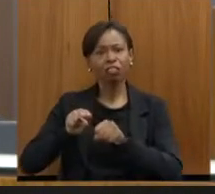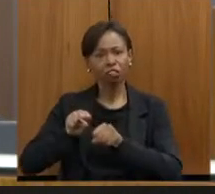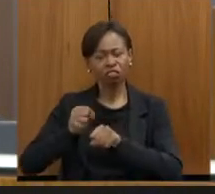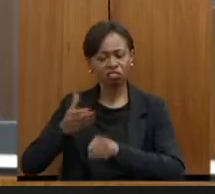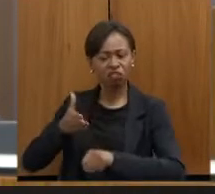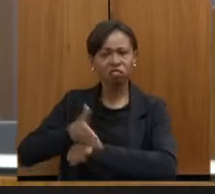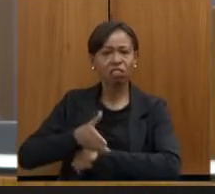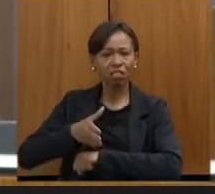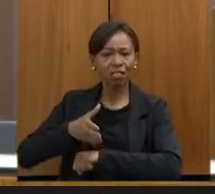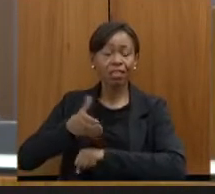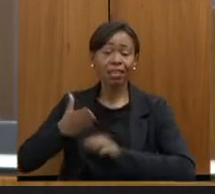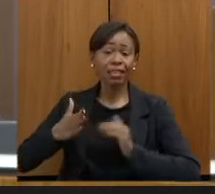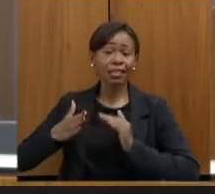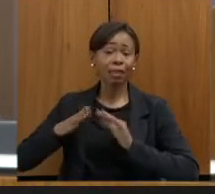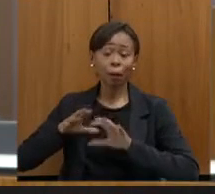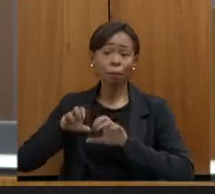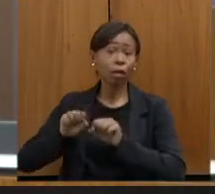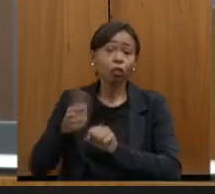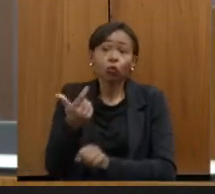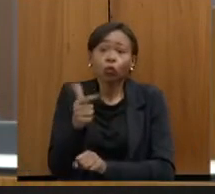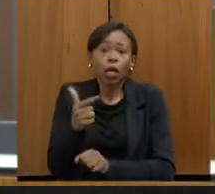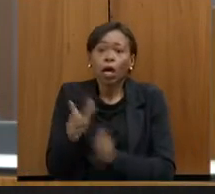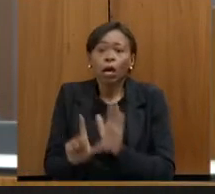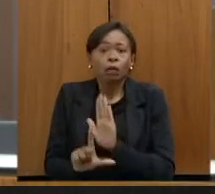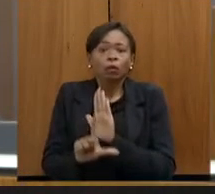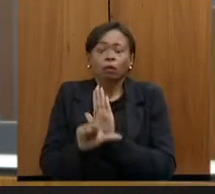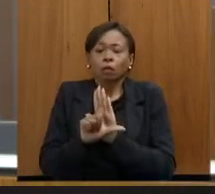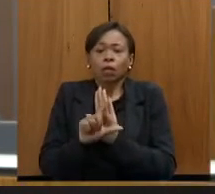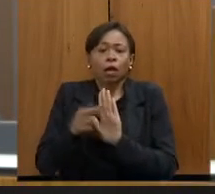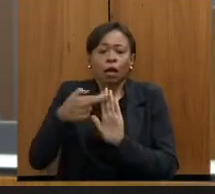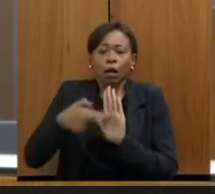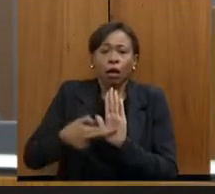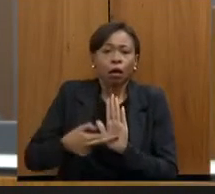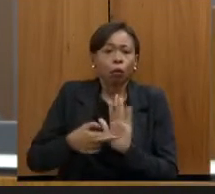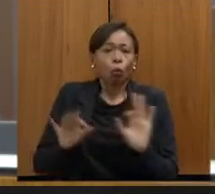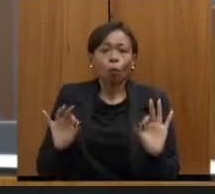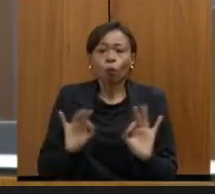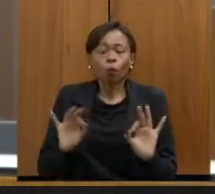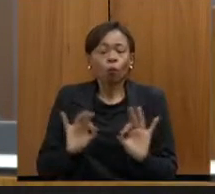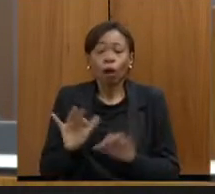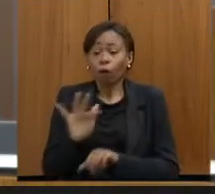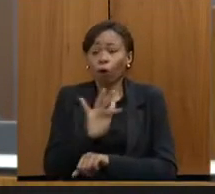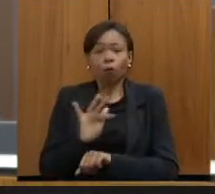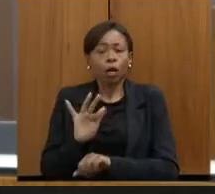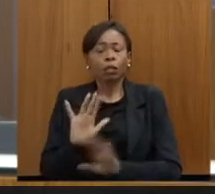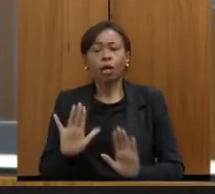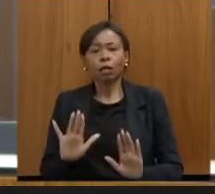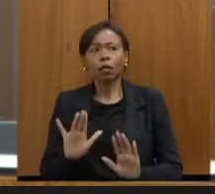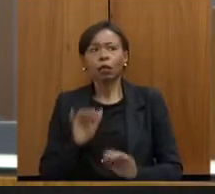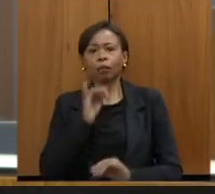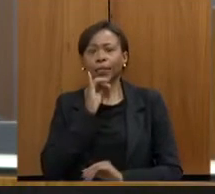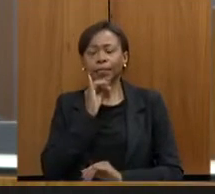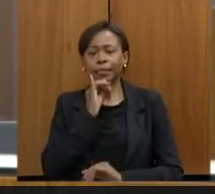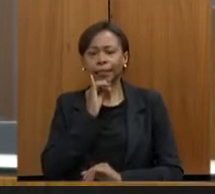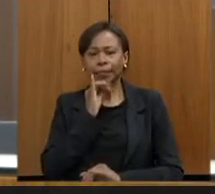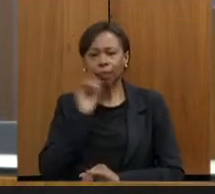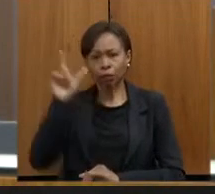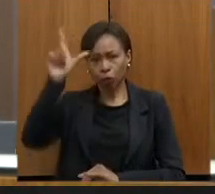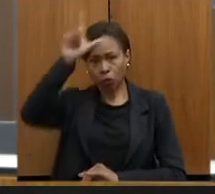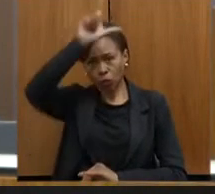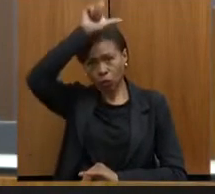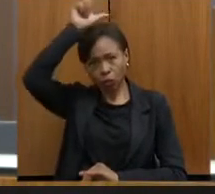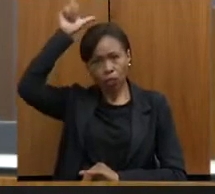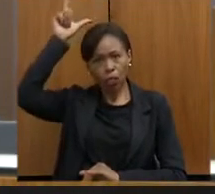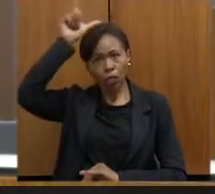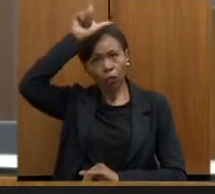qualquer tipo de formalidade. Muitas vezes, em Santa Luzia, por exemplo, me ocorrem algumas